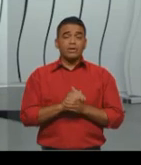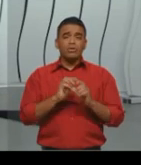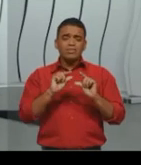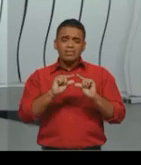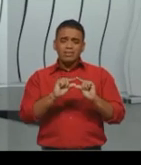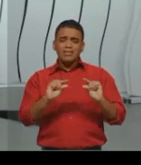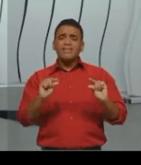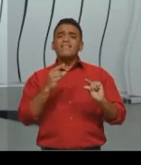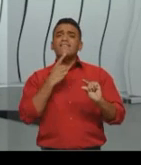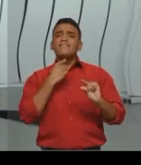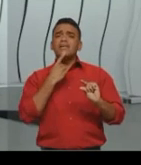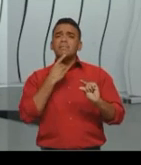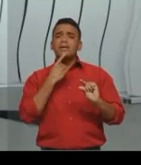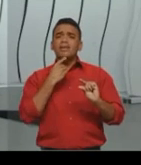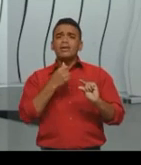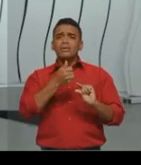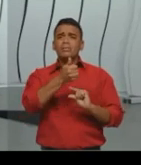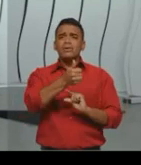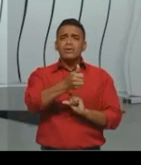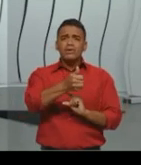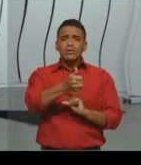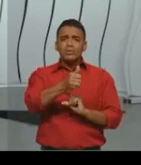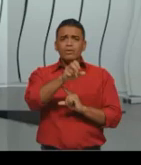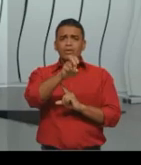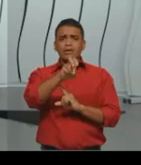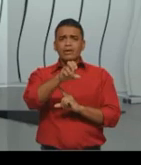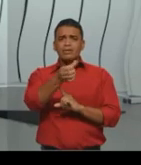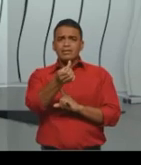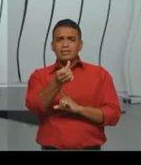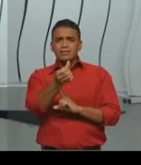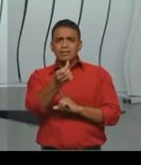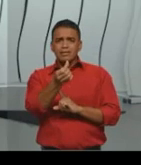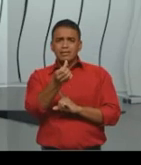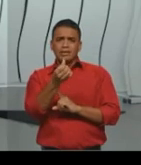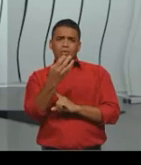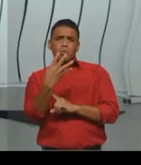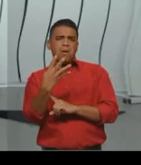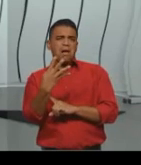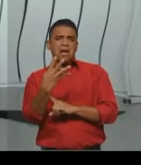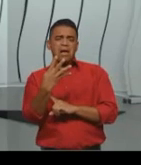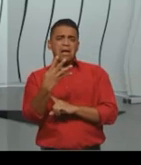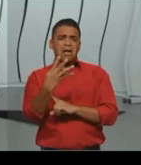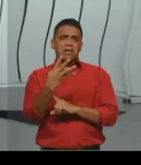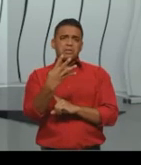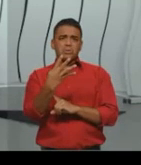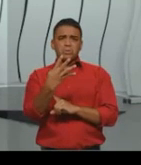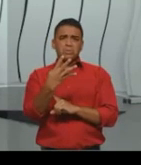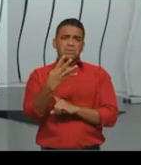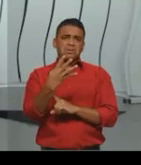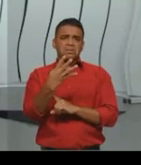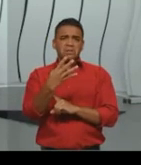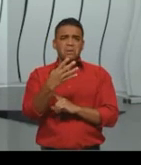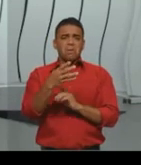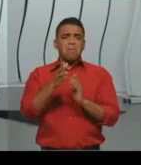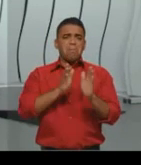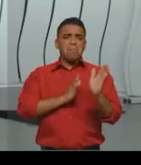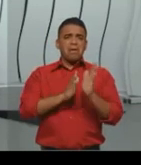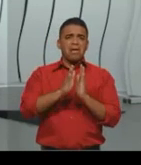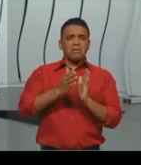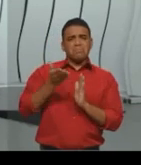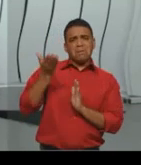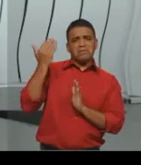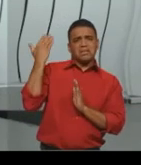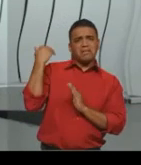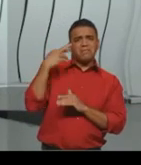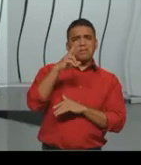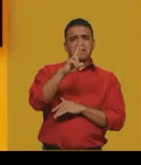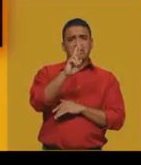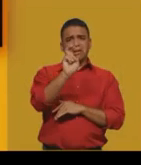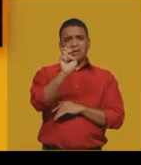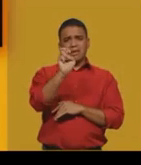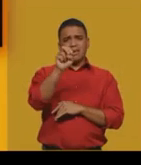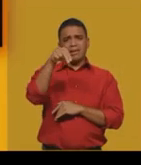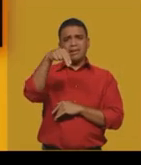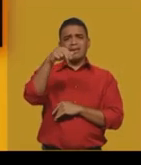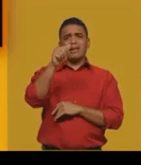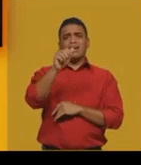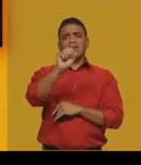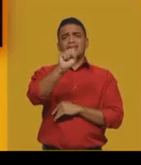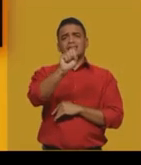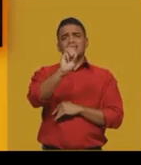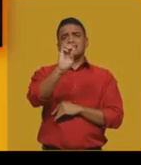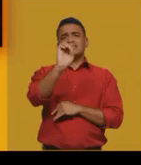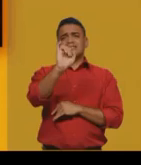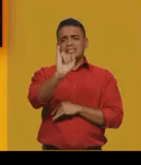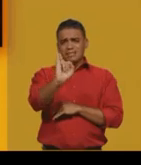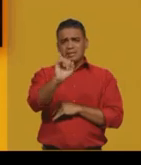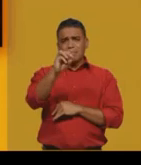1564, 1564, na época do Renascimento, né? Então vamos dizer aqui o que fala o texto. No